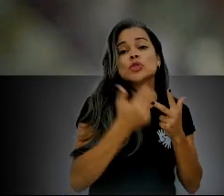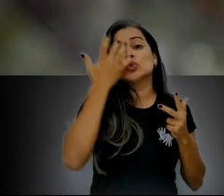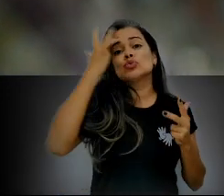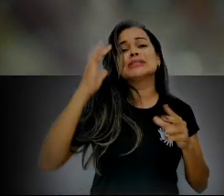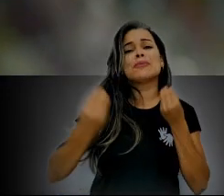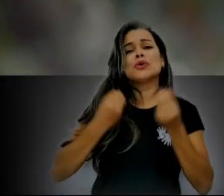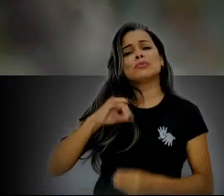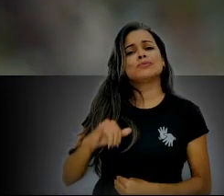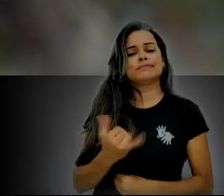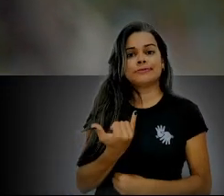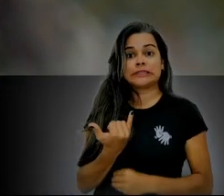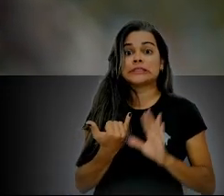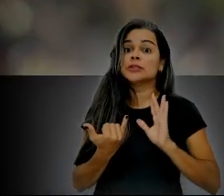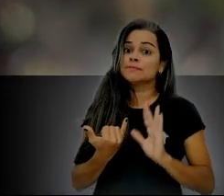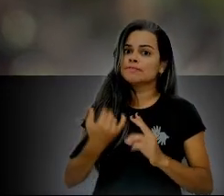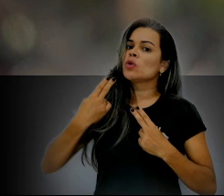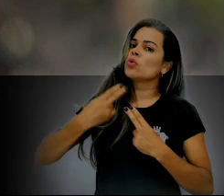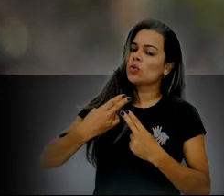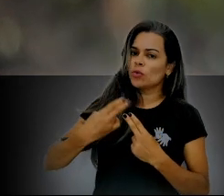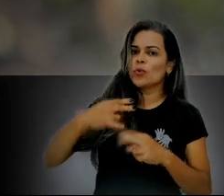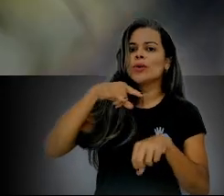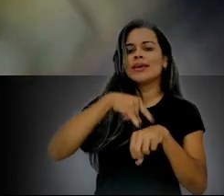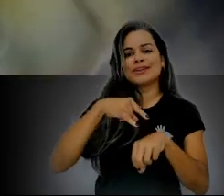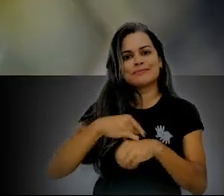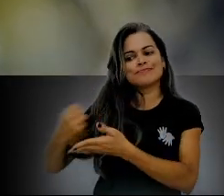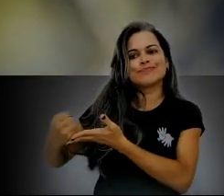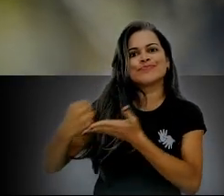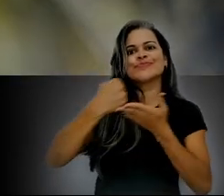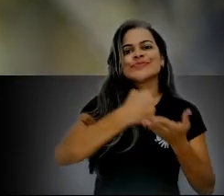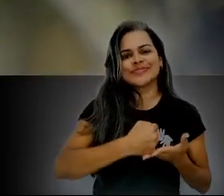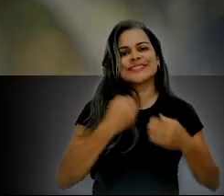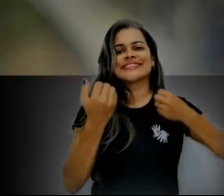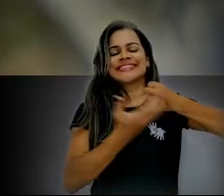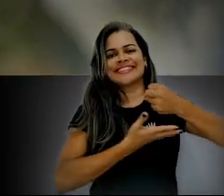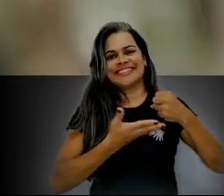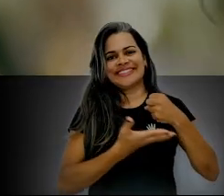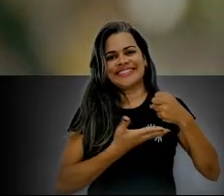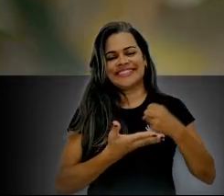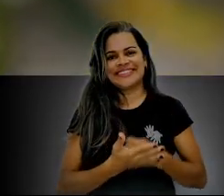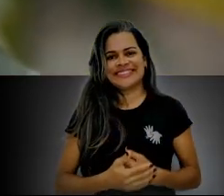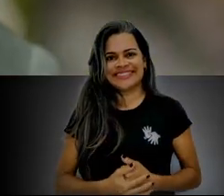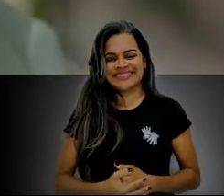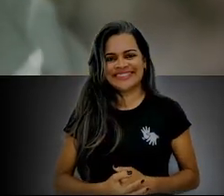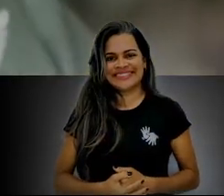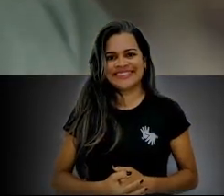perde mas não sabe aproveitá-los então assim o wi-fi eles nos trouxeram essa base